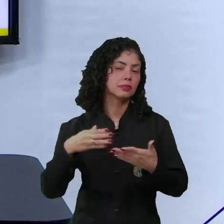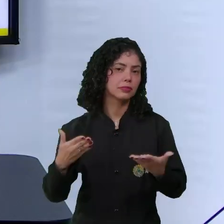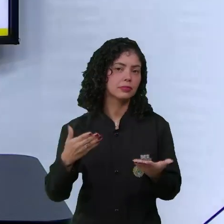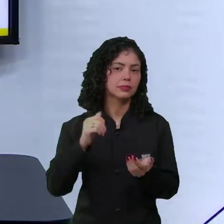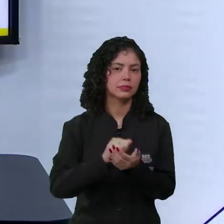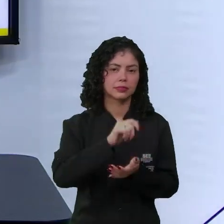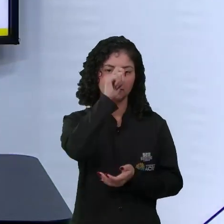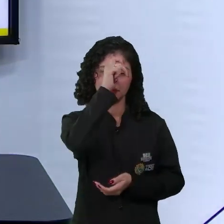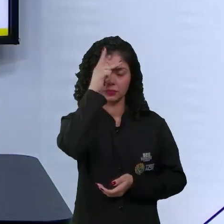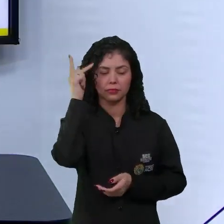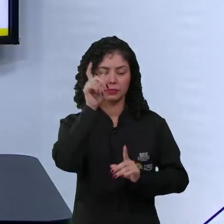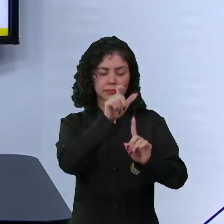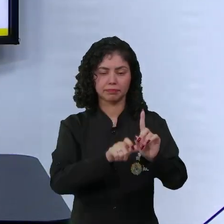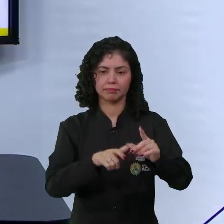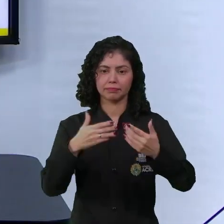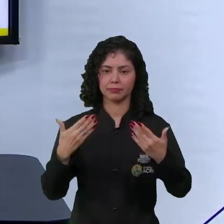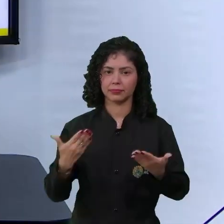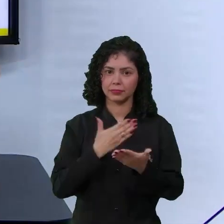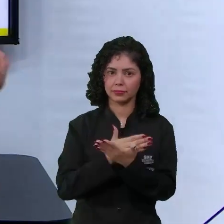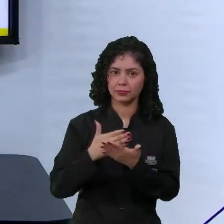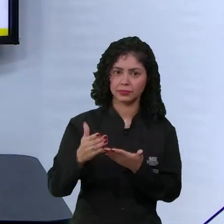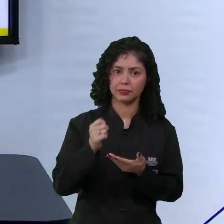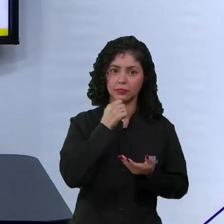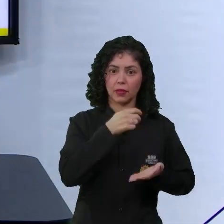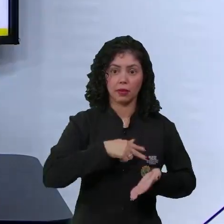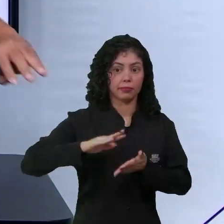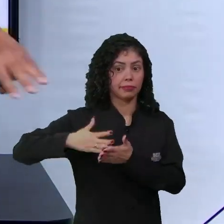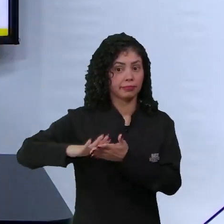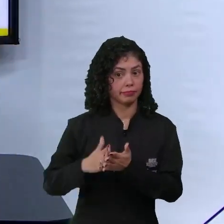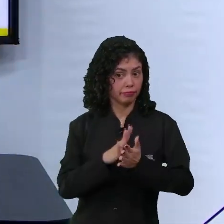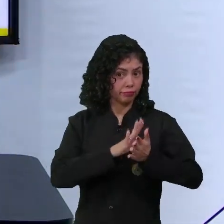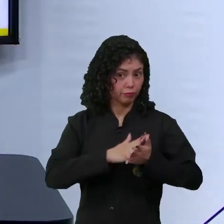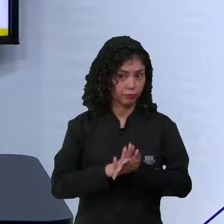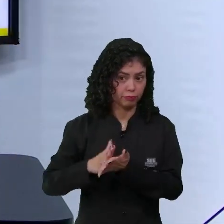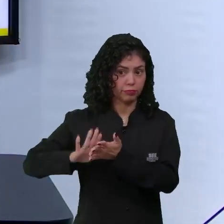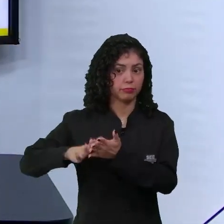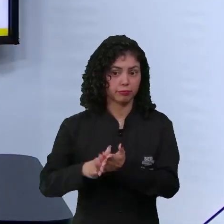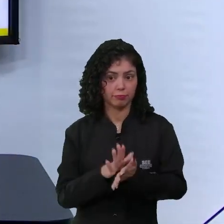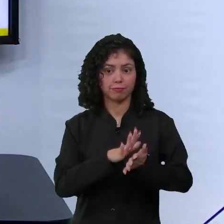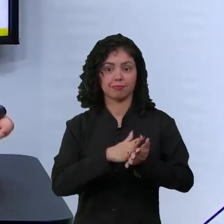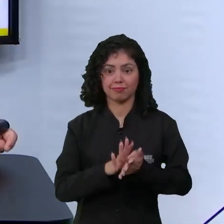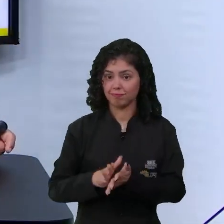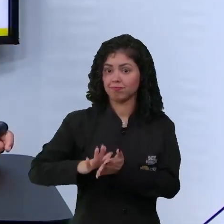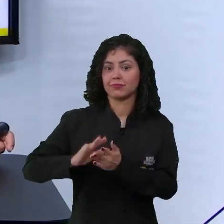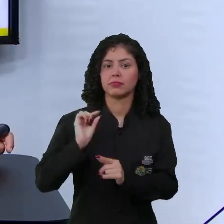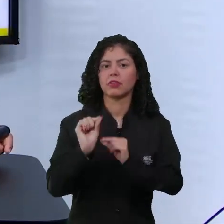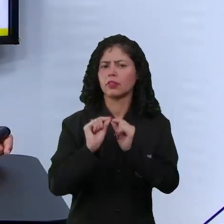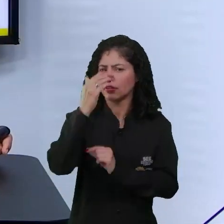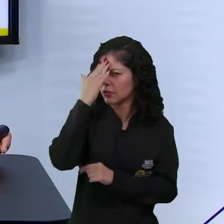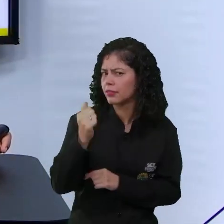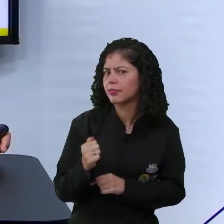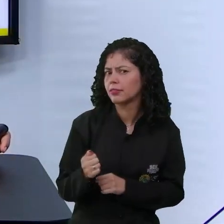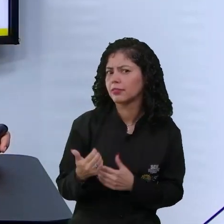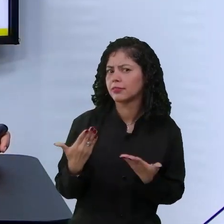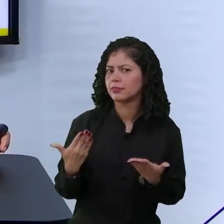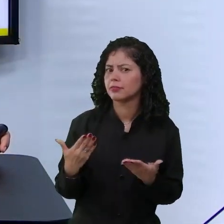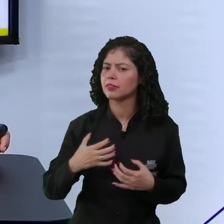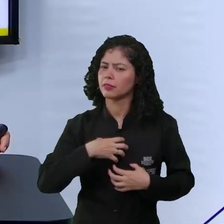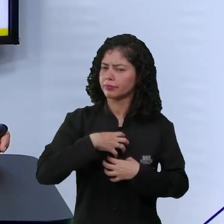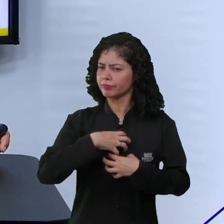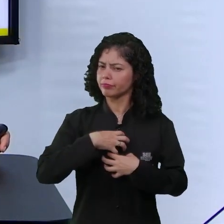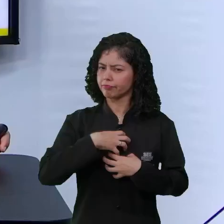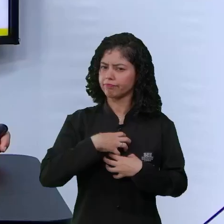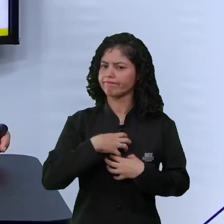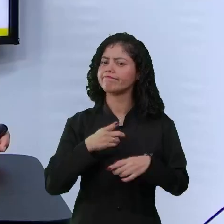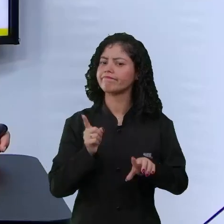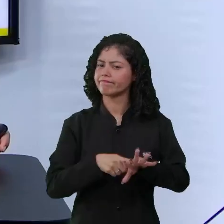indivíduo. Então, se eu começo aqui, você já entendeu que tipo, esse rapaz, ele tem ginga no pé,